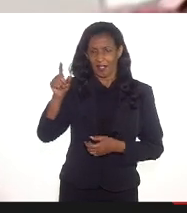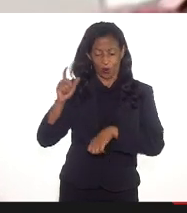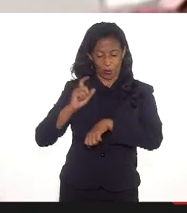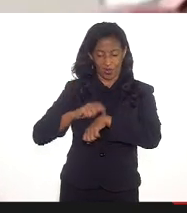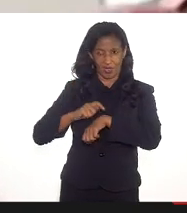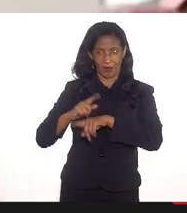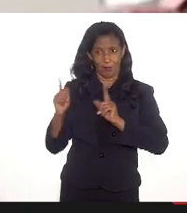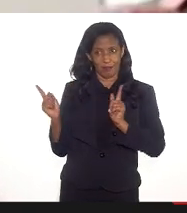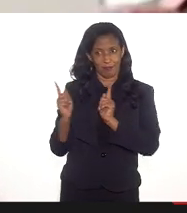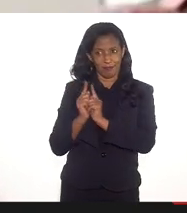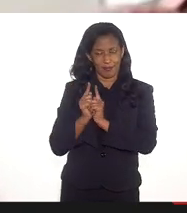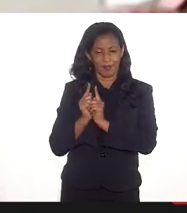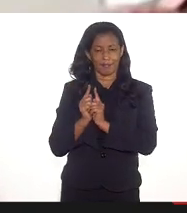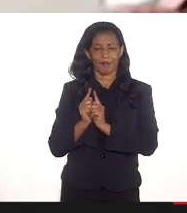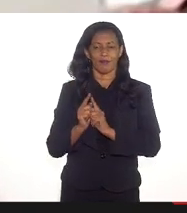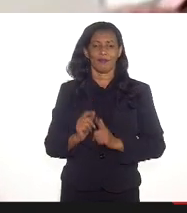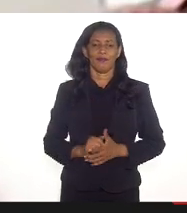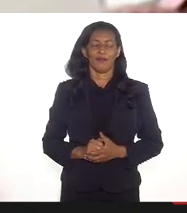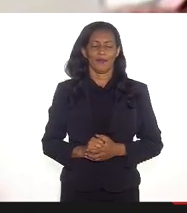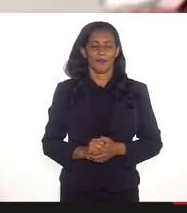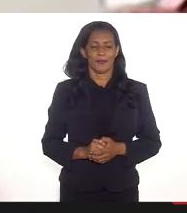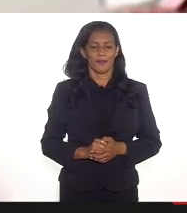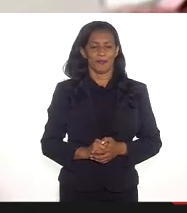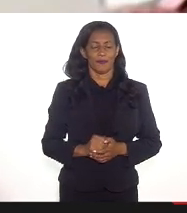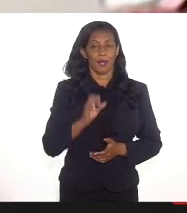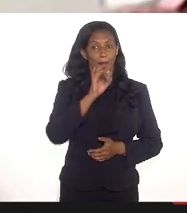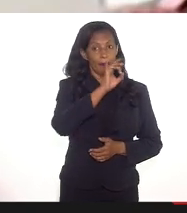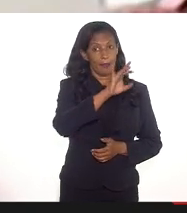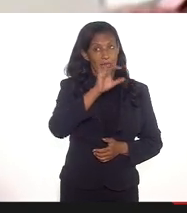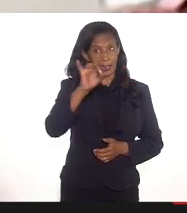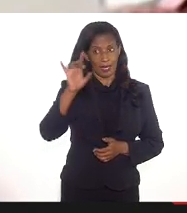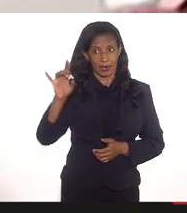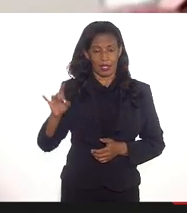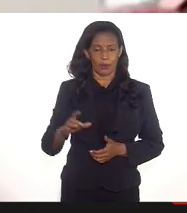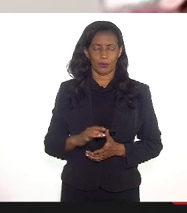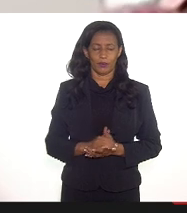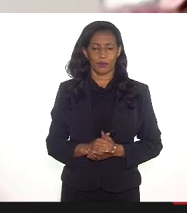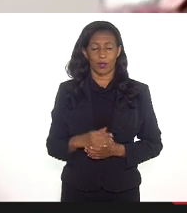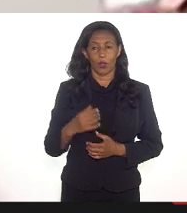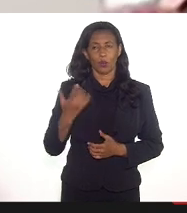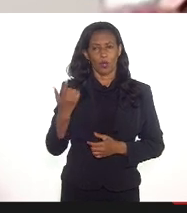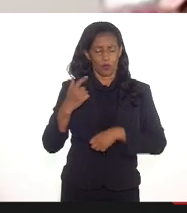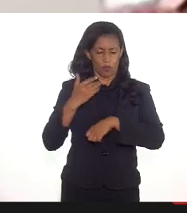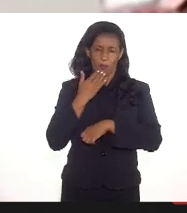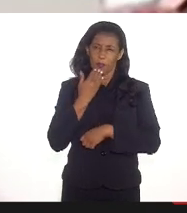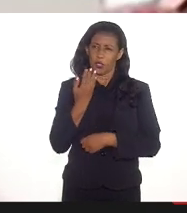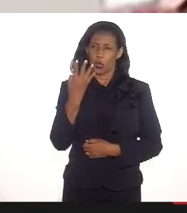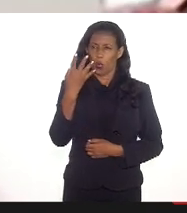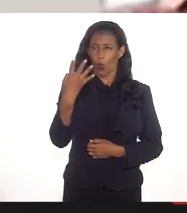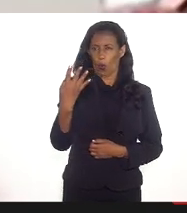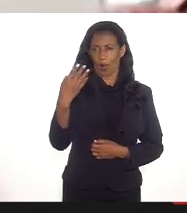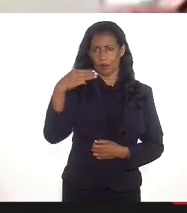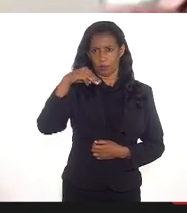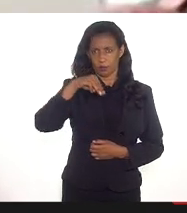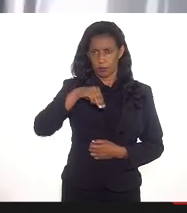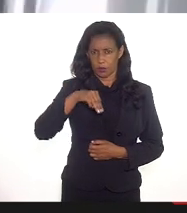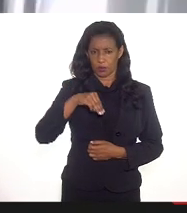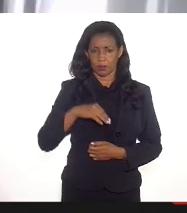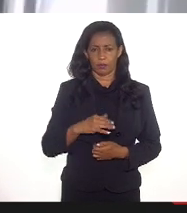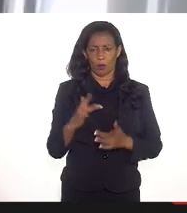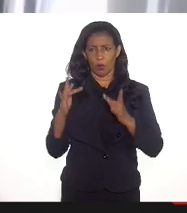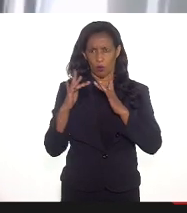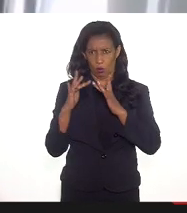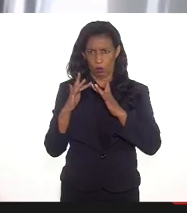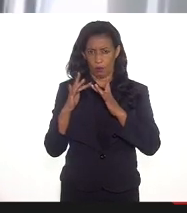tempo, uma referência de tempo para cada intervenção, ao redor de 4 minutos. Pode ser, deputado Valdeg? Eu concordo. Depois que